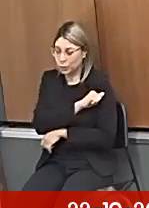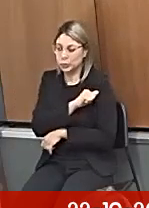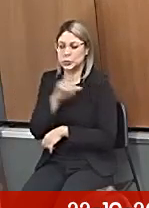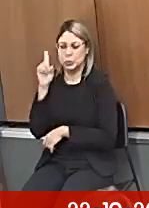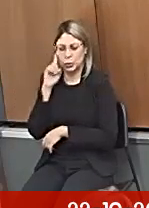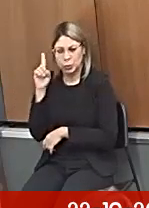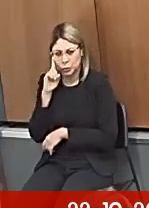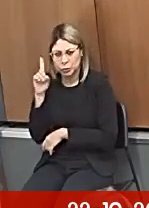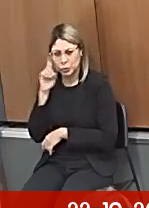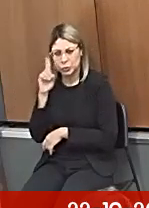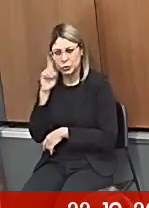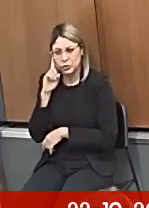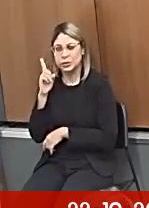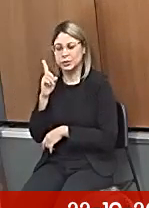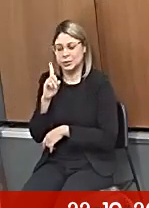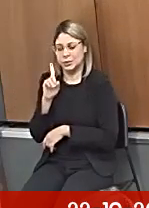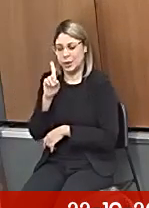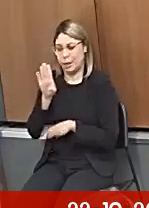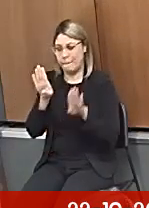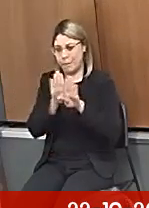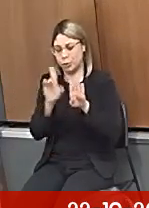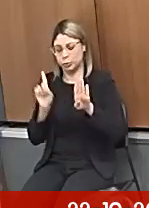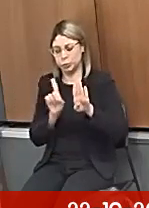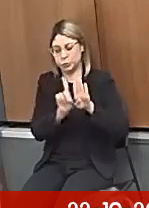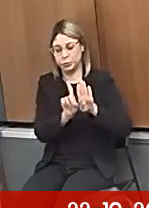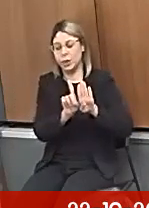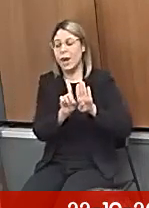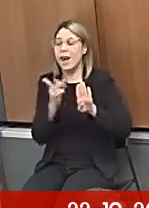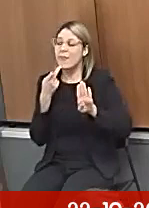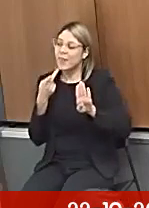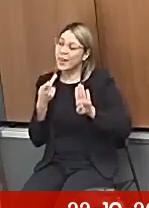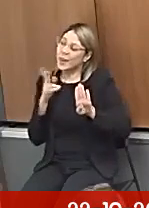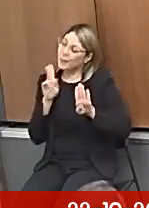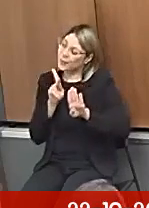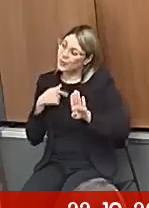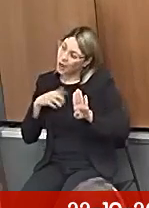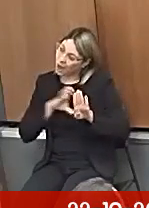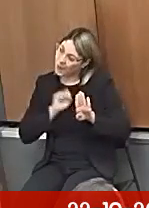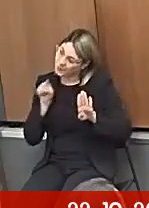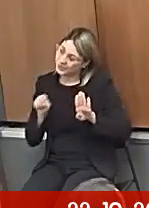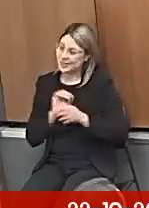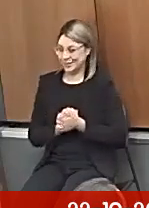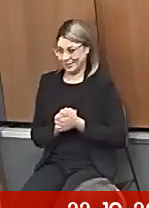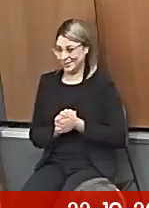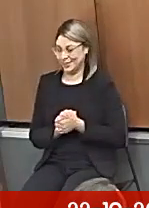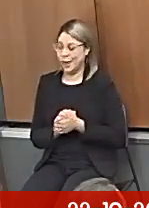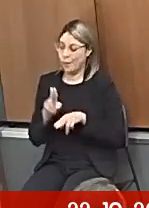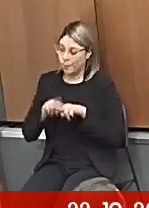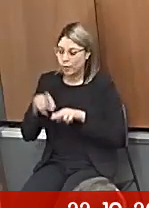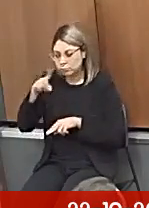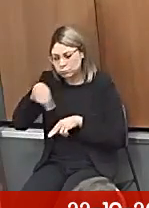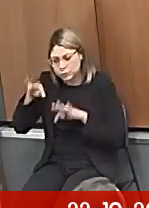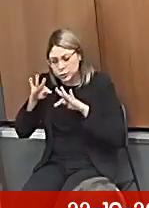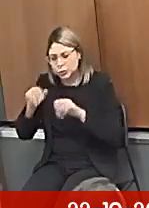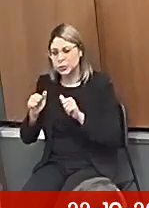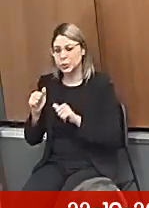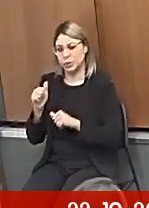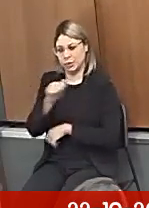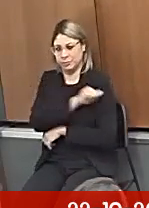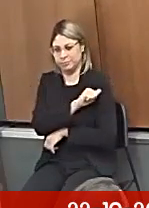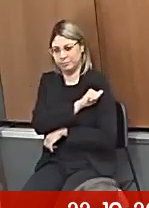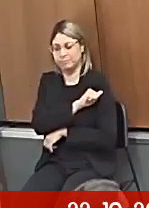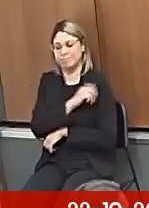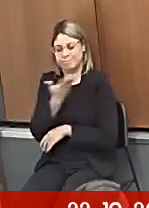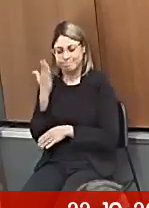os dias me recebia na porta da sala dizendo: professor, eu te amo. Em nome deles é que A gente,